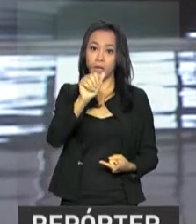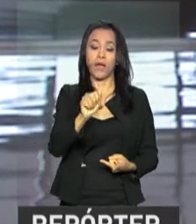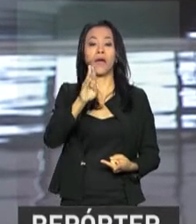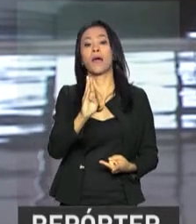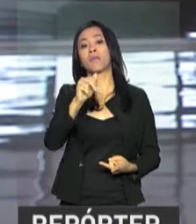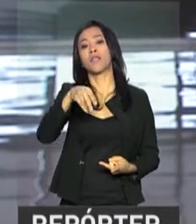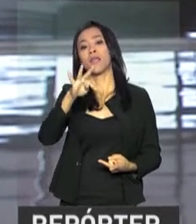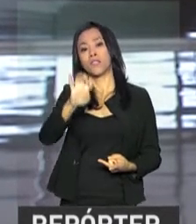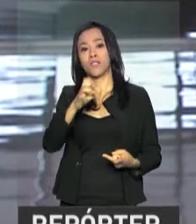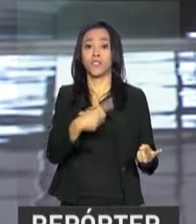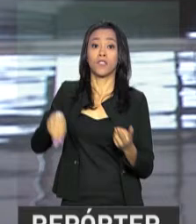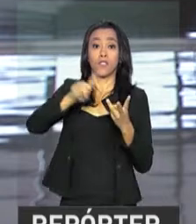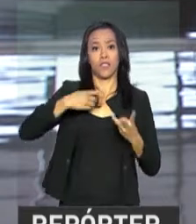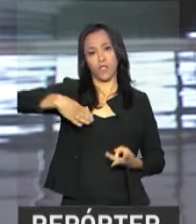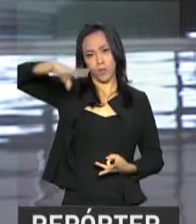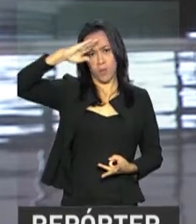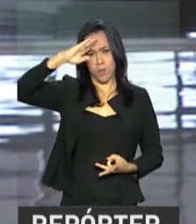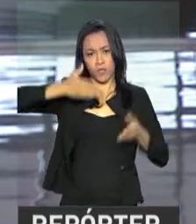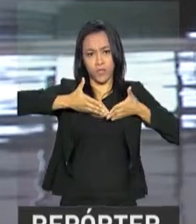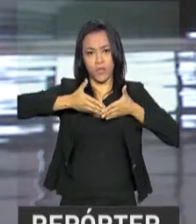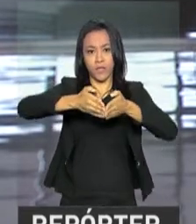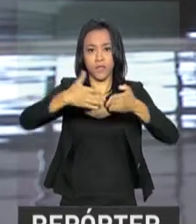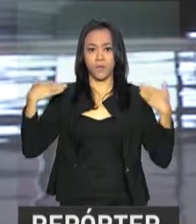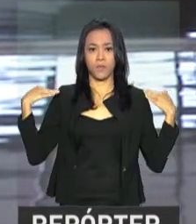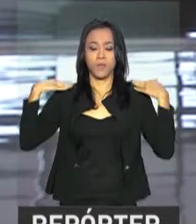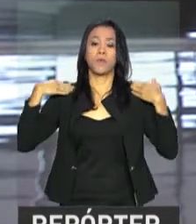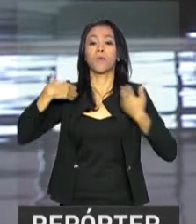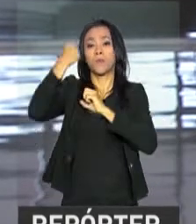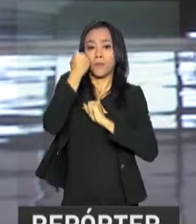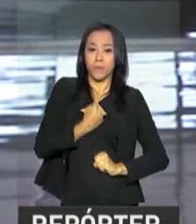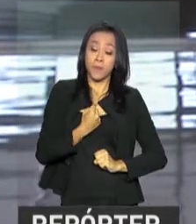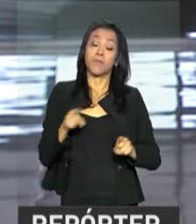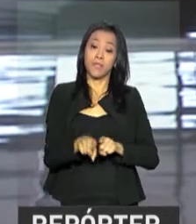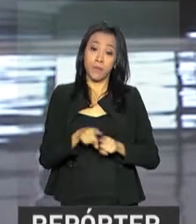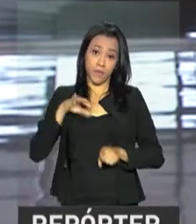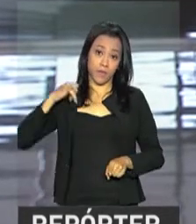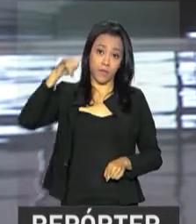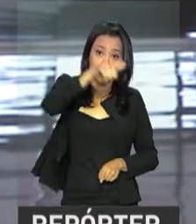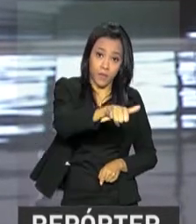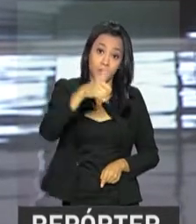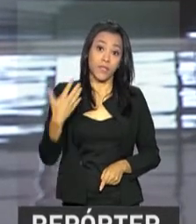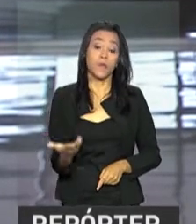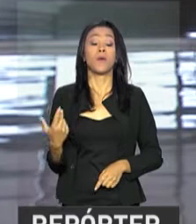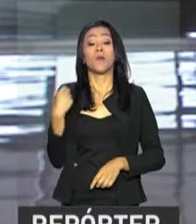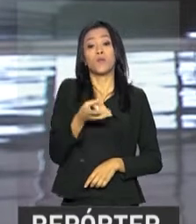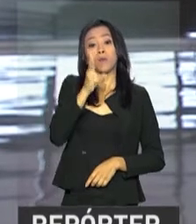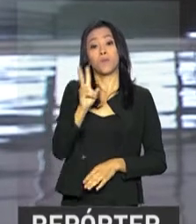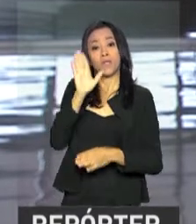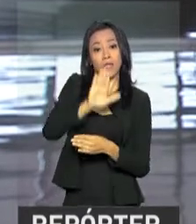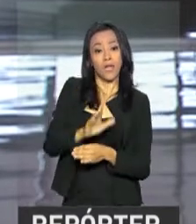goya e com os comandantes do exército da marinha e da aeronáutica aqui no palácio do planalto já às duas da tarde como você antecipou o presidente